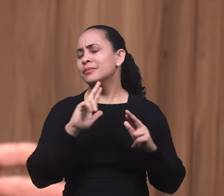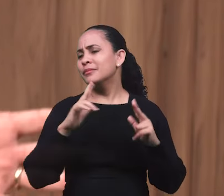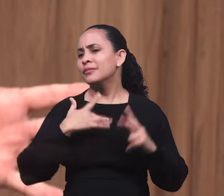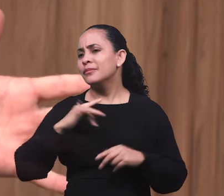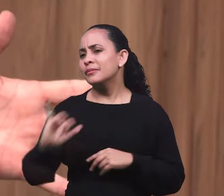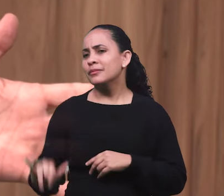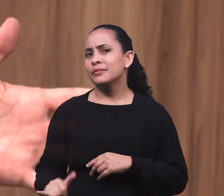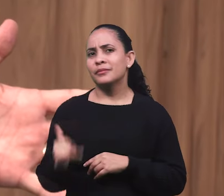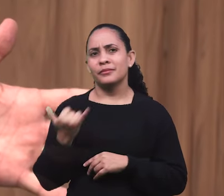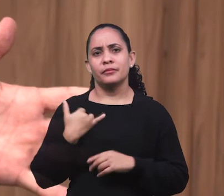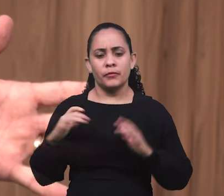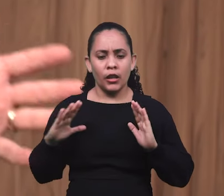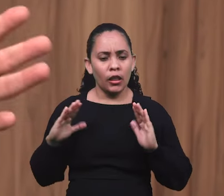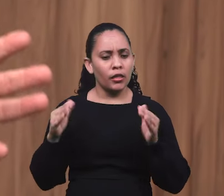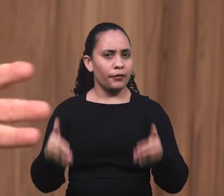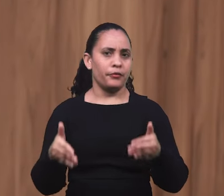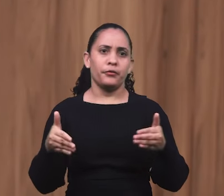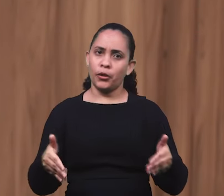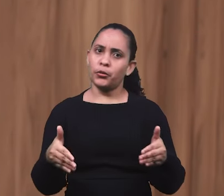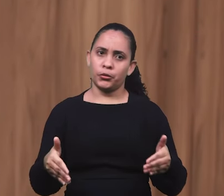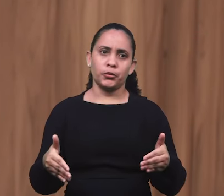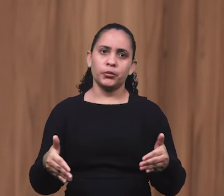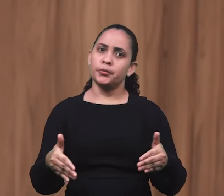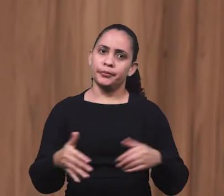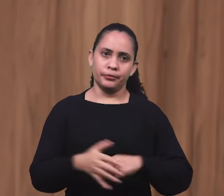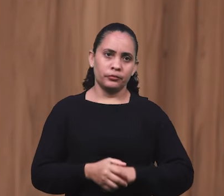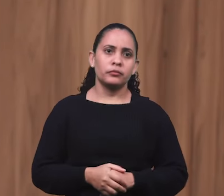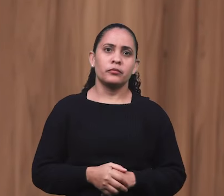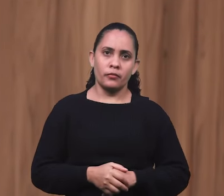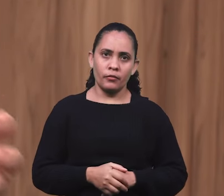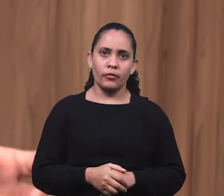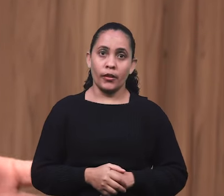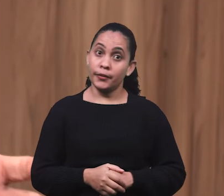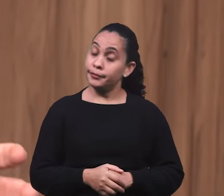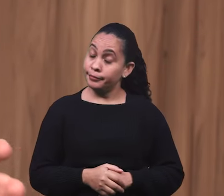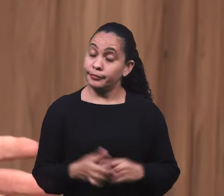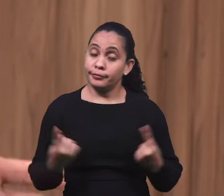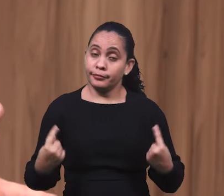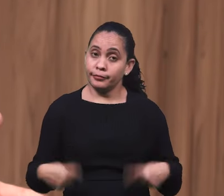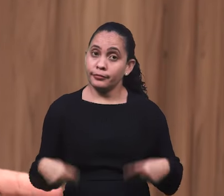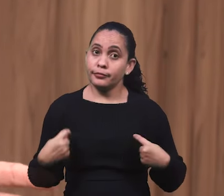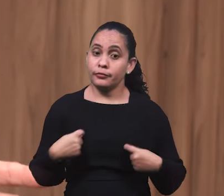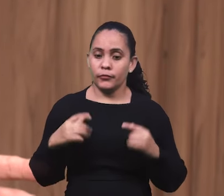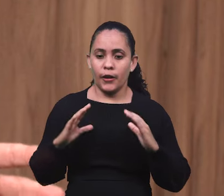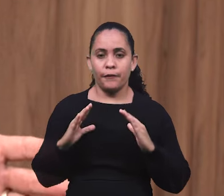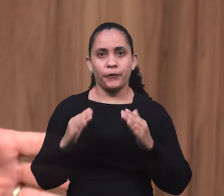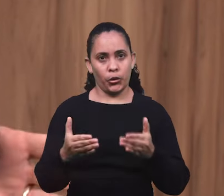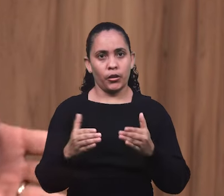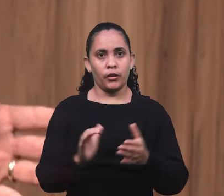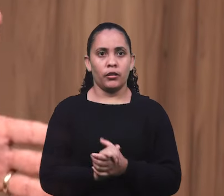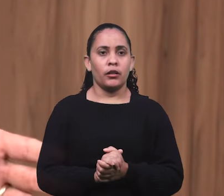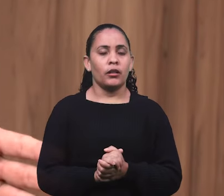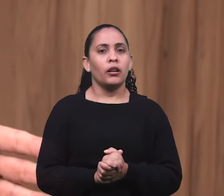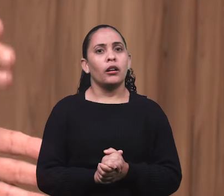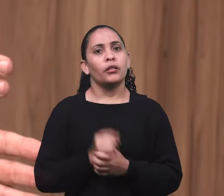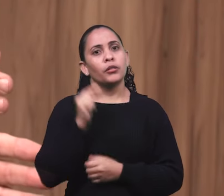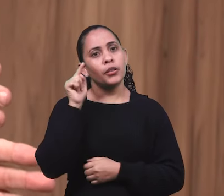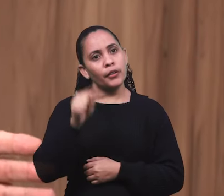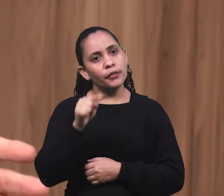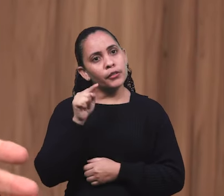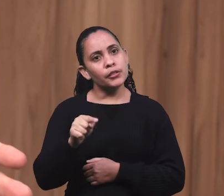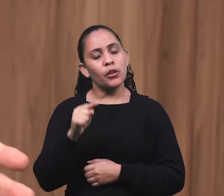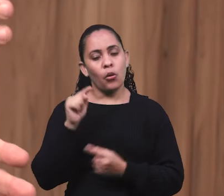você tem que ter foco. Foco do empreendedor, o empreendedorismo tem que uma das coisas é focar. Focar naquilo que você,